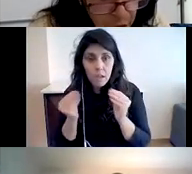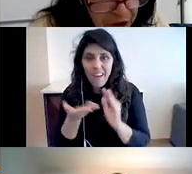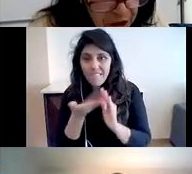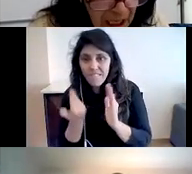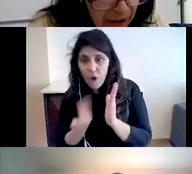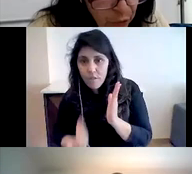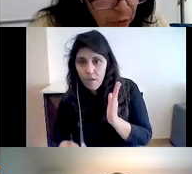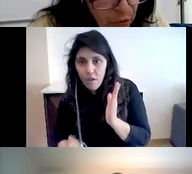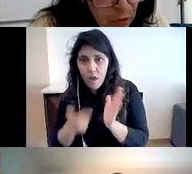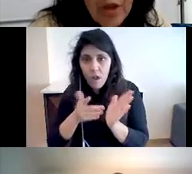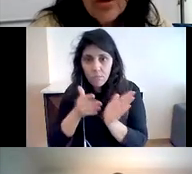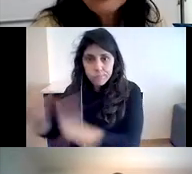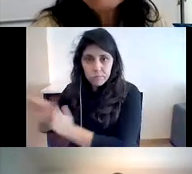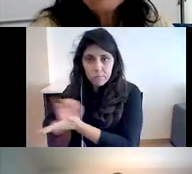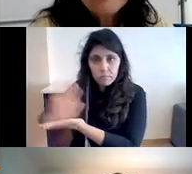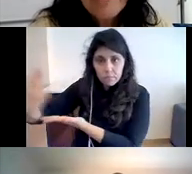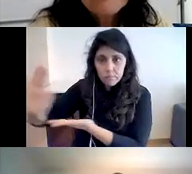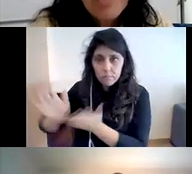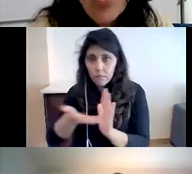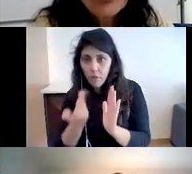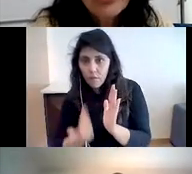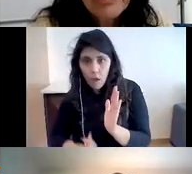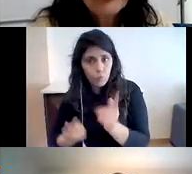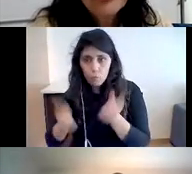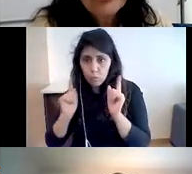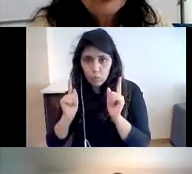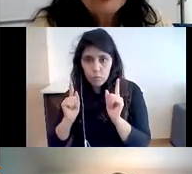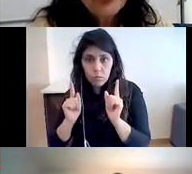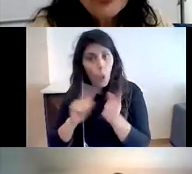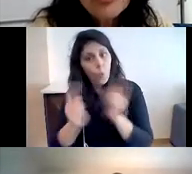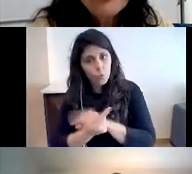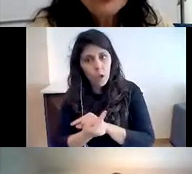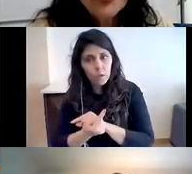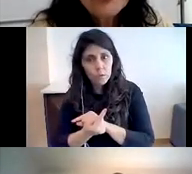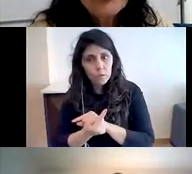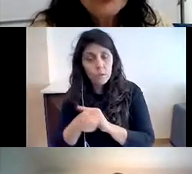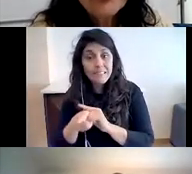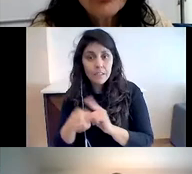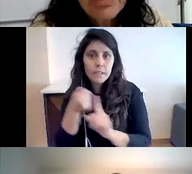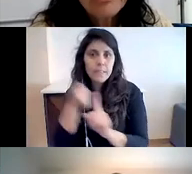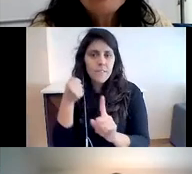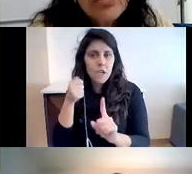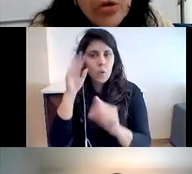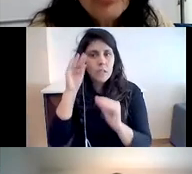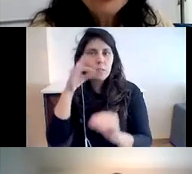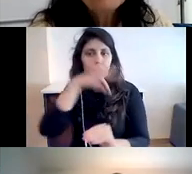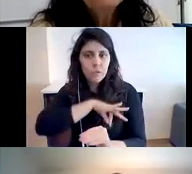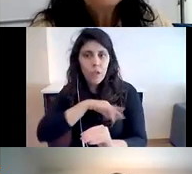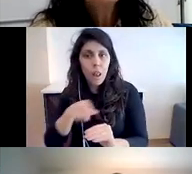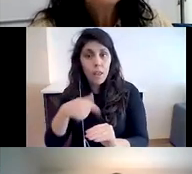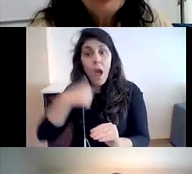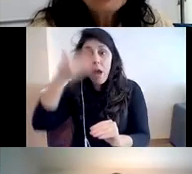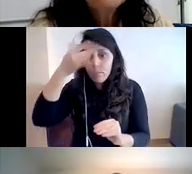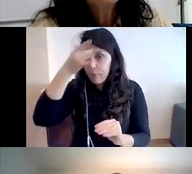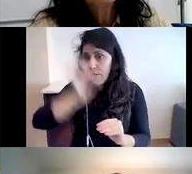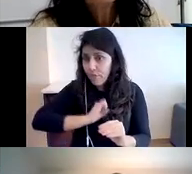retiradas ou postas de lado ou desvalorizadas. Ao contrário, os desafios com o ensino profissional, no meu